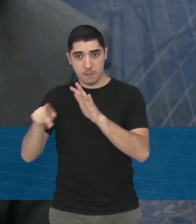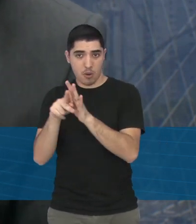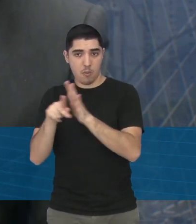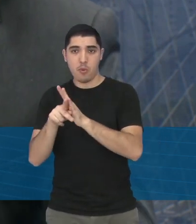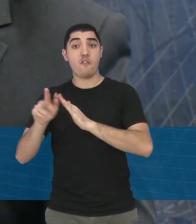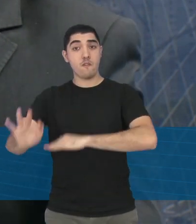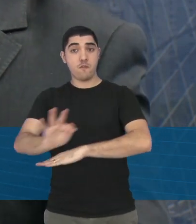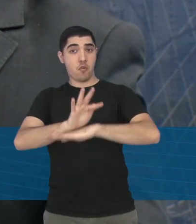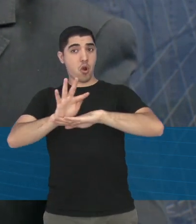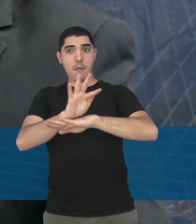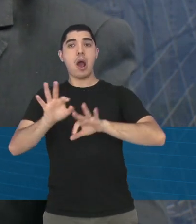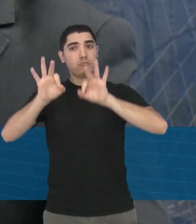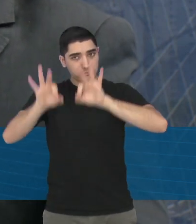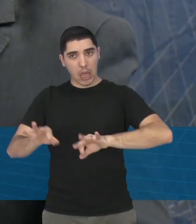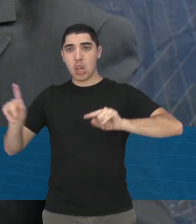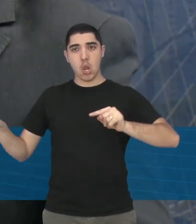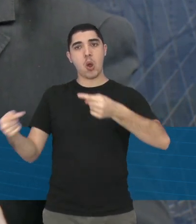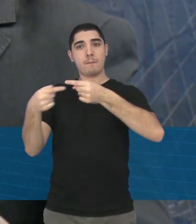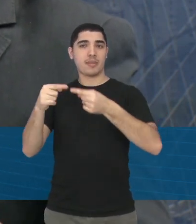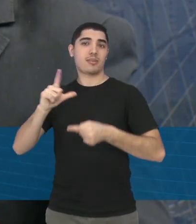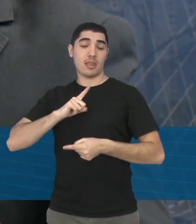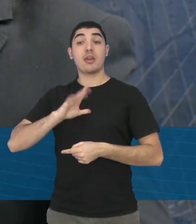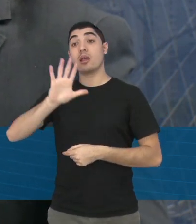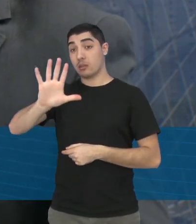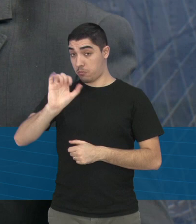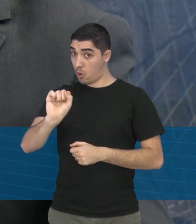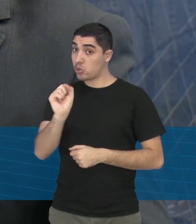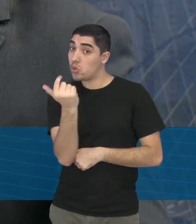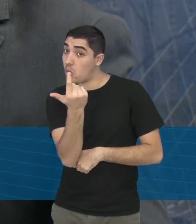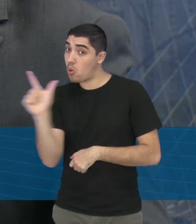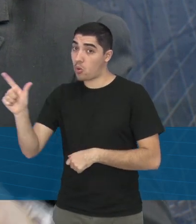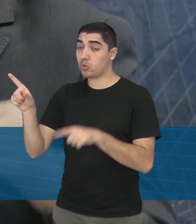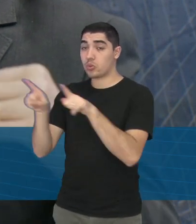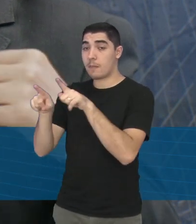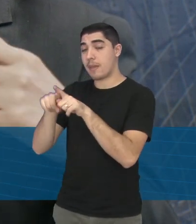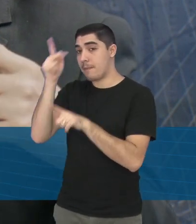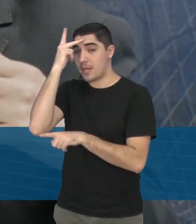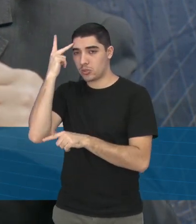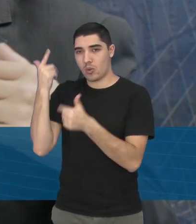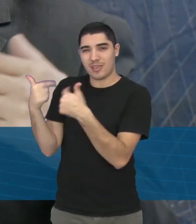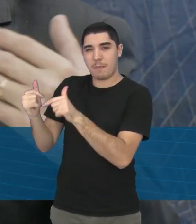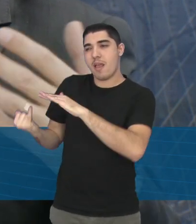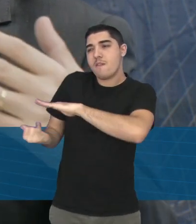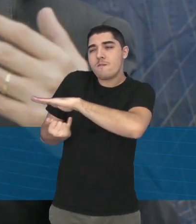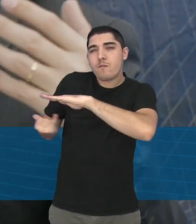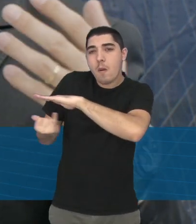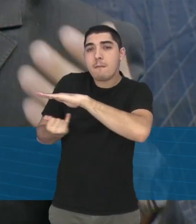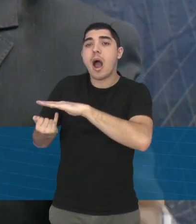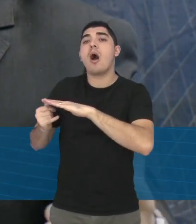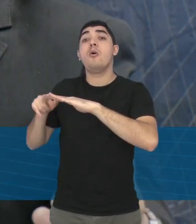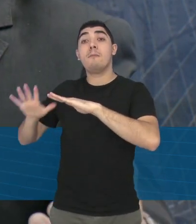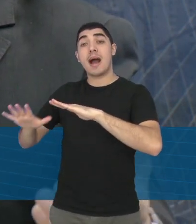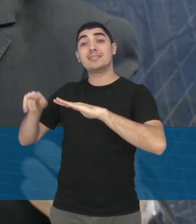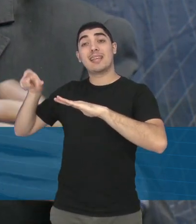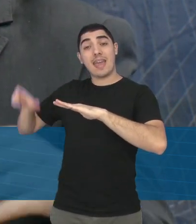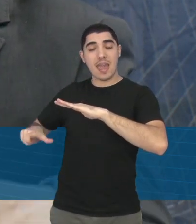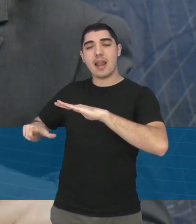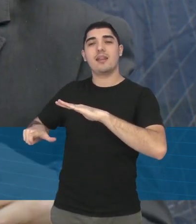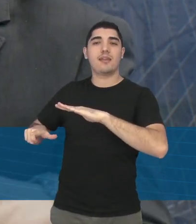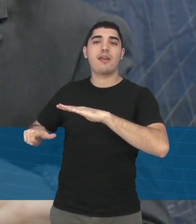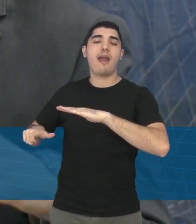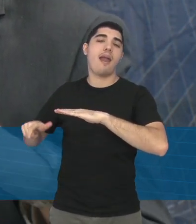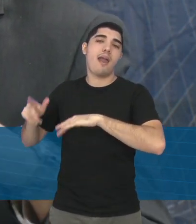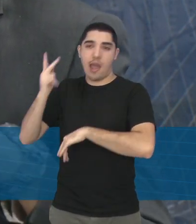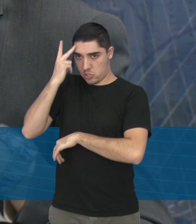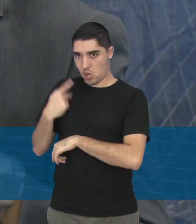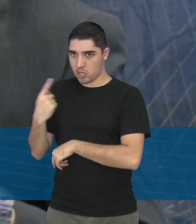informalidade, né? Então, pode existir trabalhador informal exercendo uma atividade autônoma? Sim. Mas nem